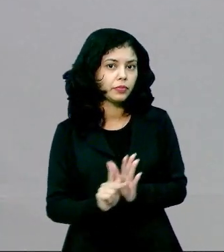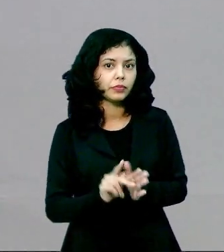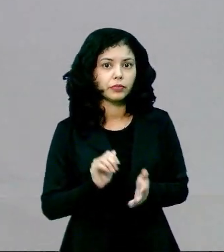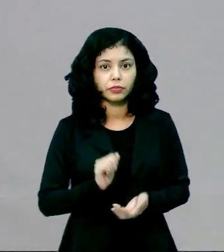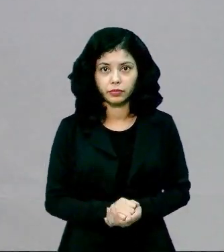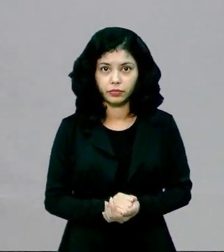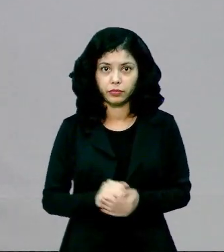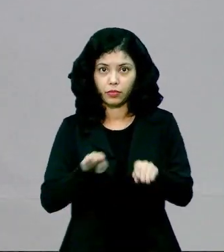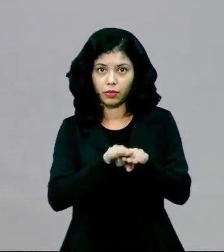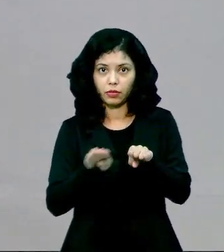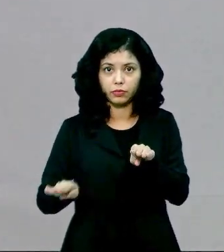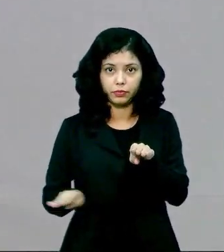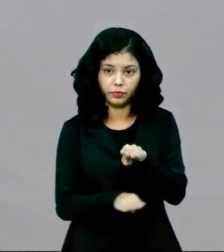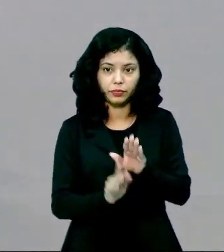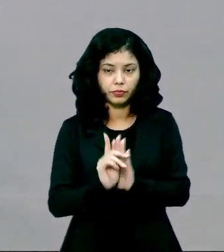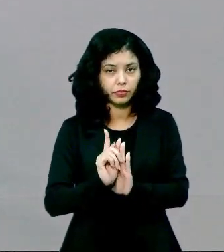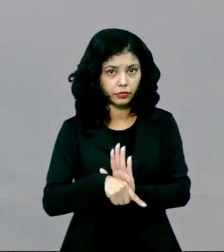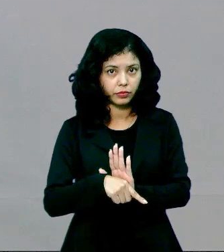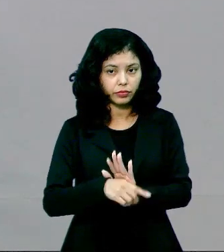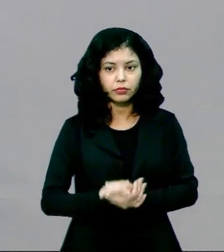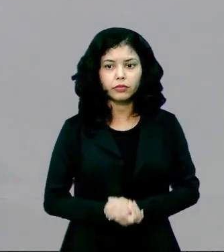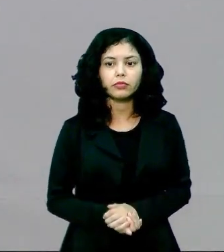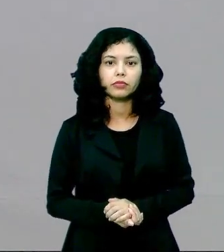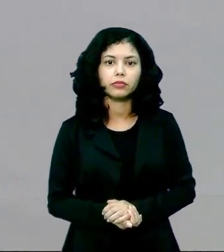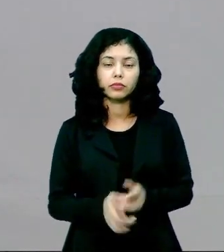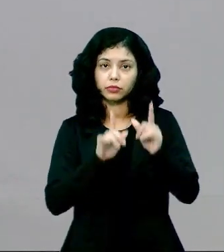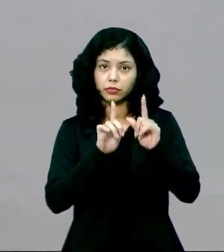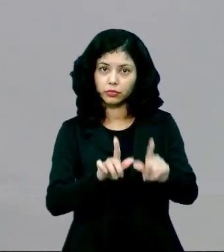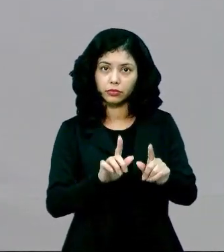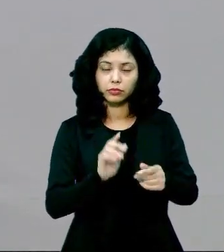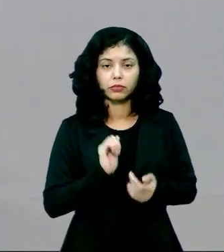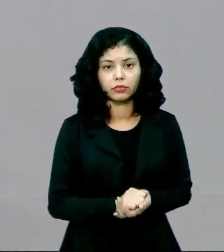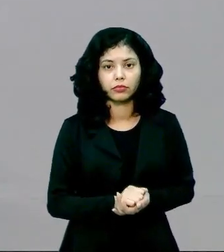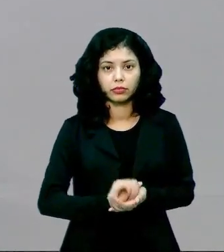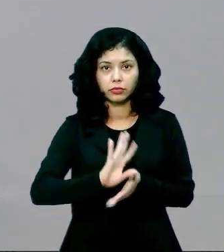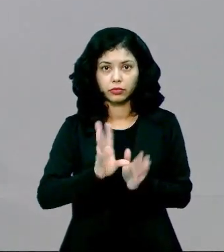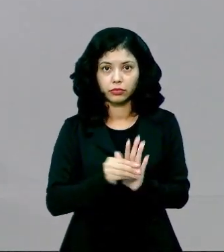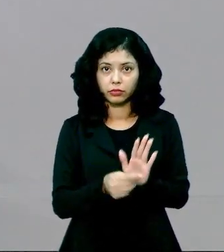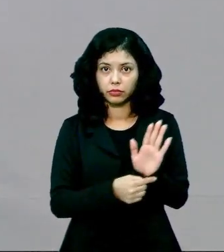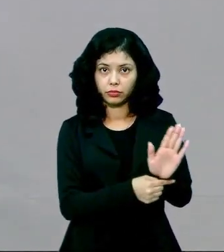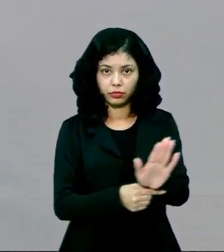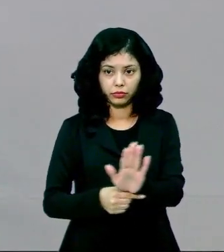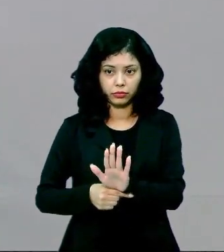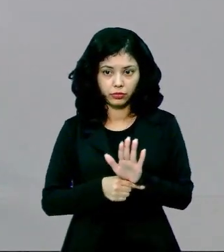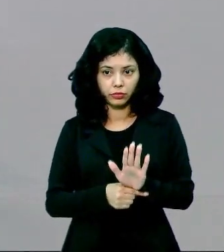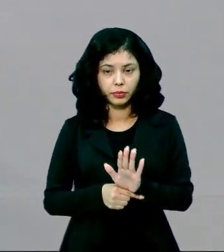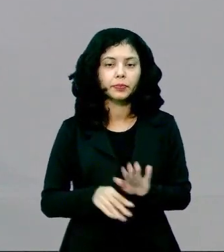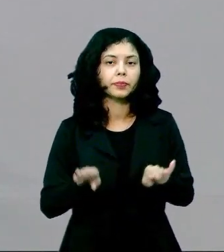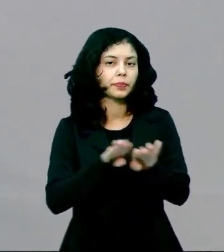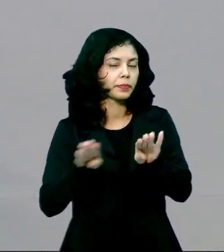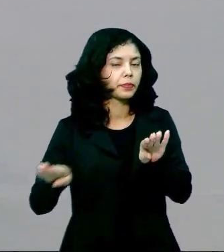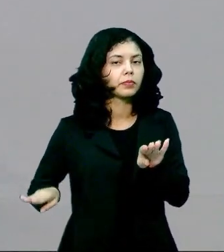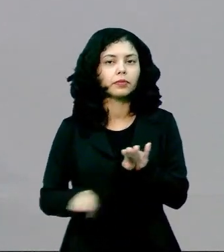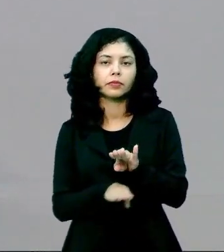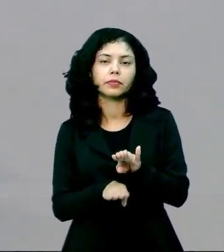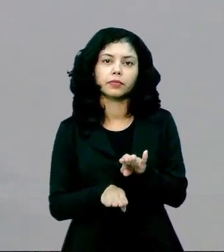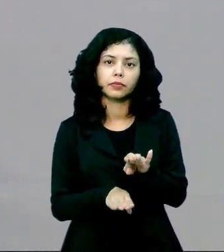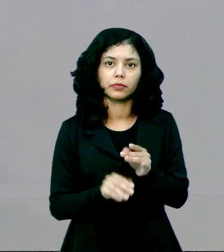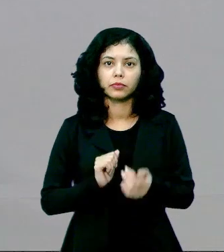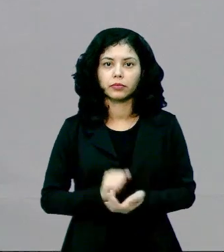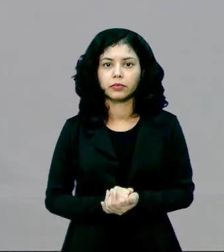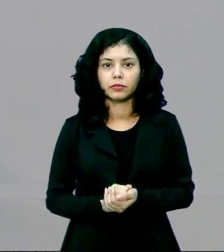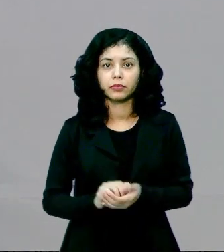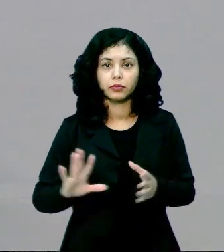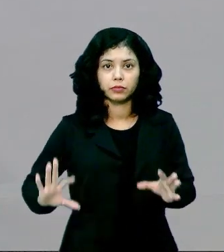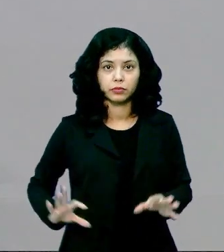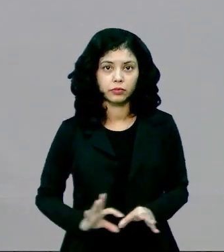da desigualdade de gênero. A charge, ela acaba mostrando a desigualdade de gênero